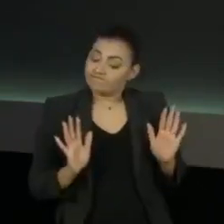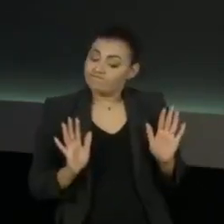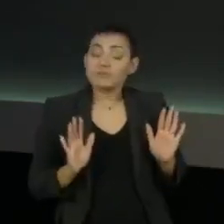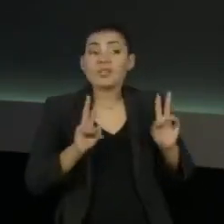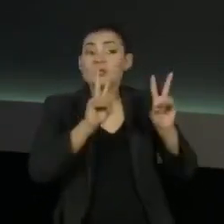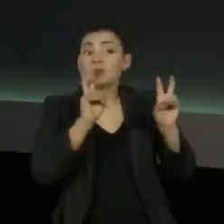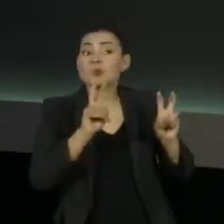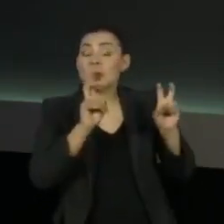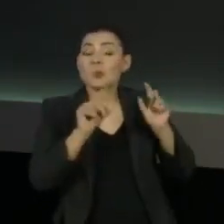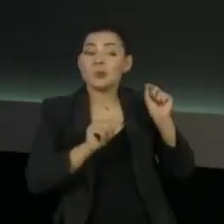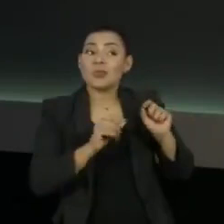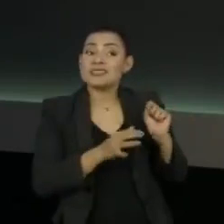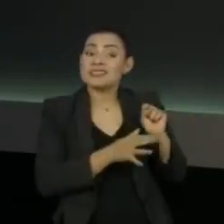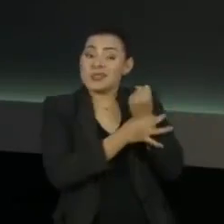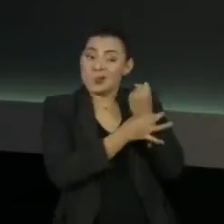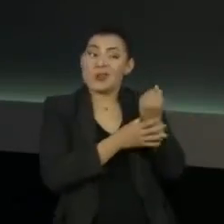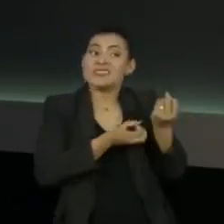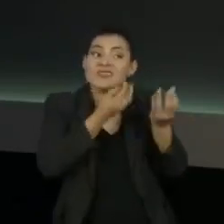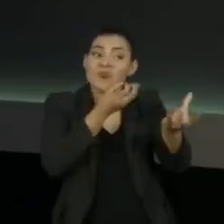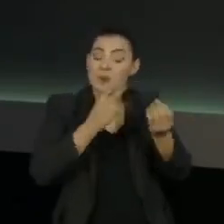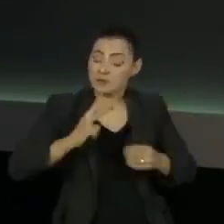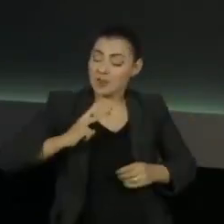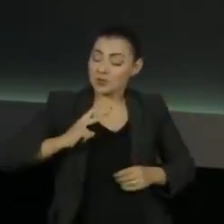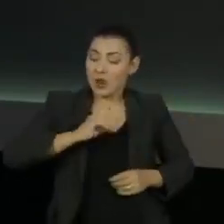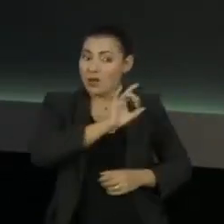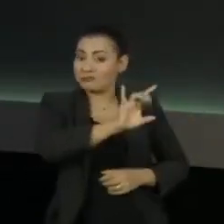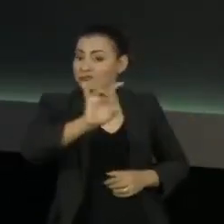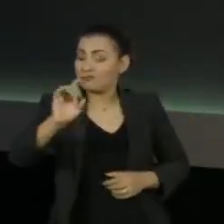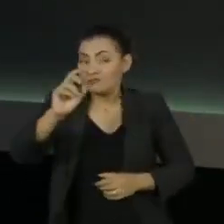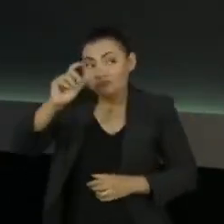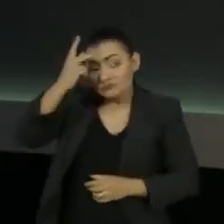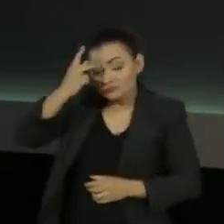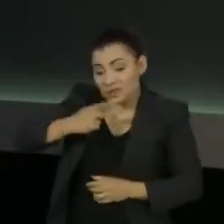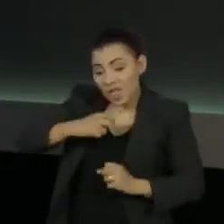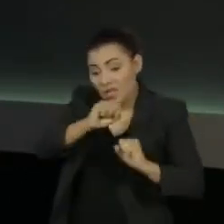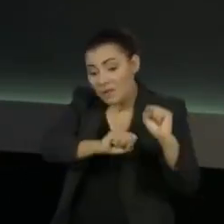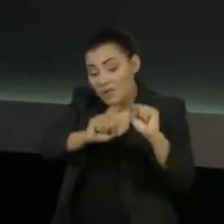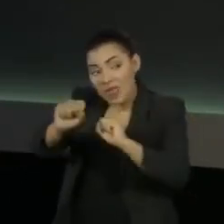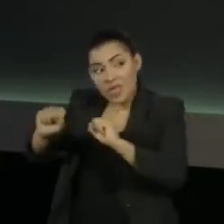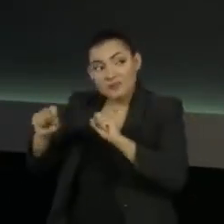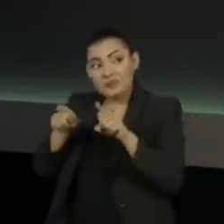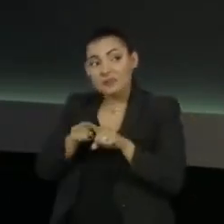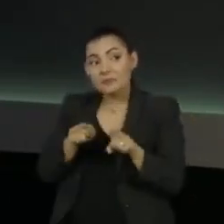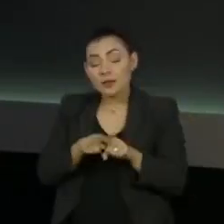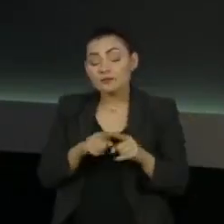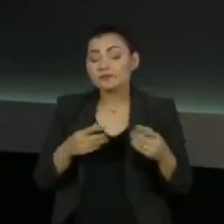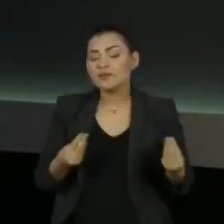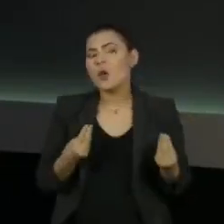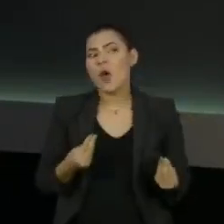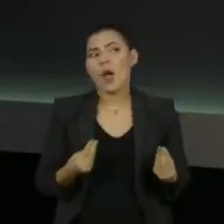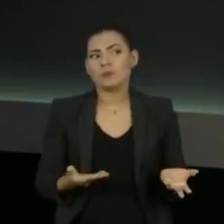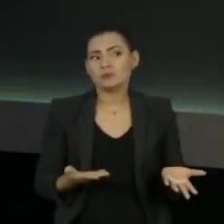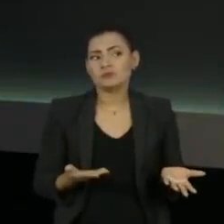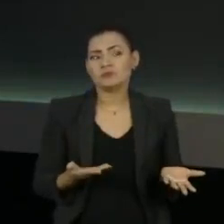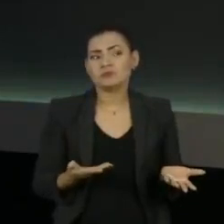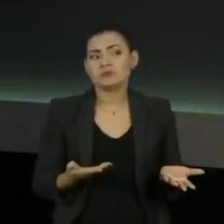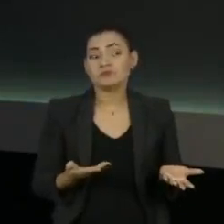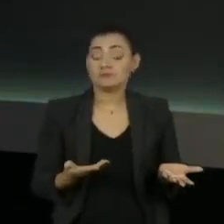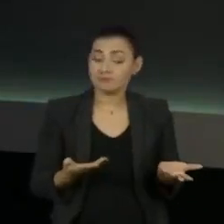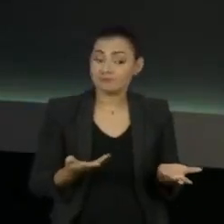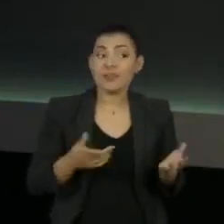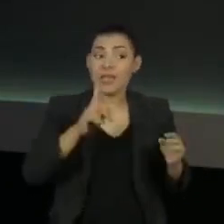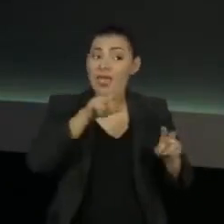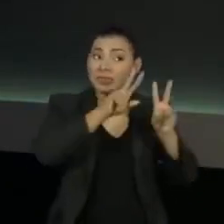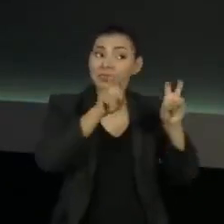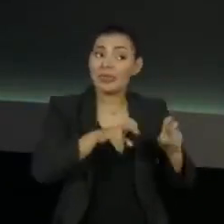em relação à segurança de dados de empresas e de pessoas, né, dos cidadãos.